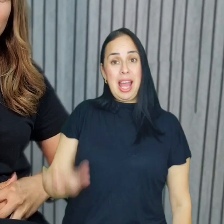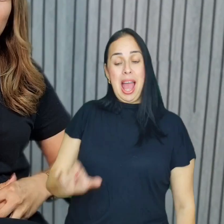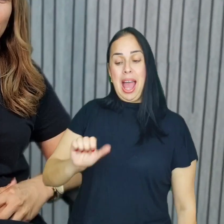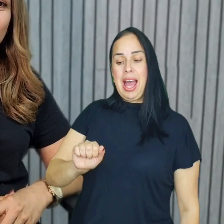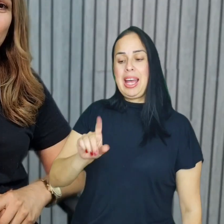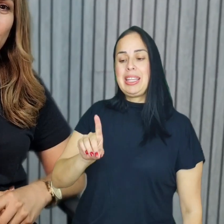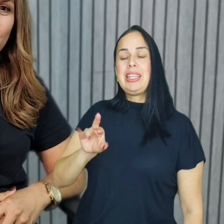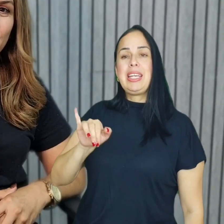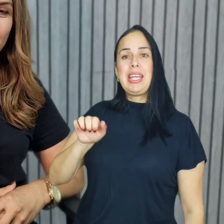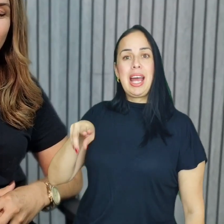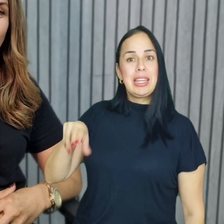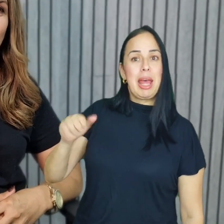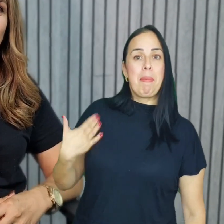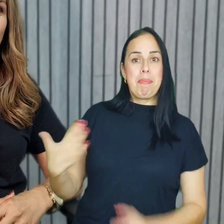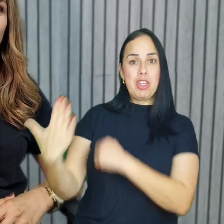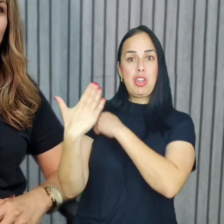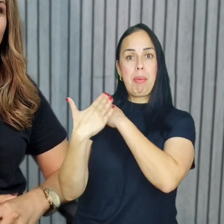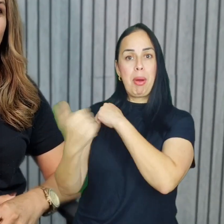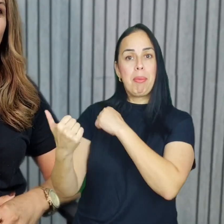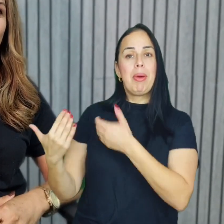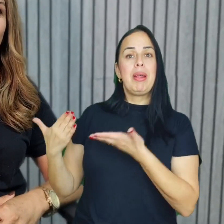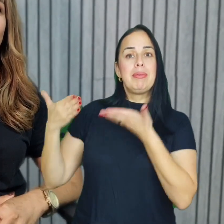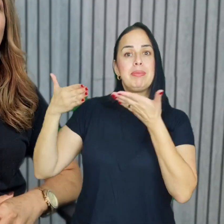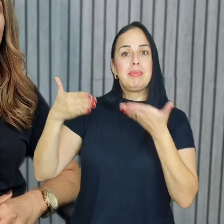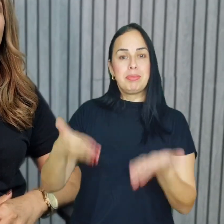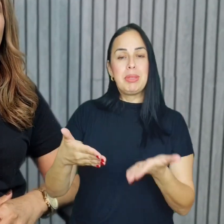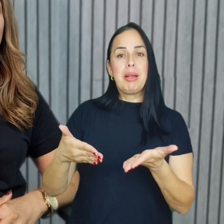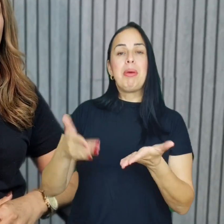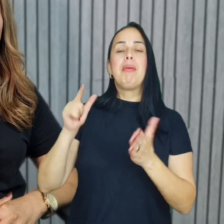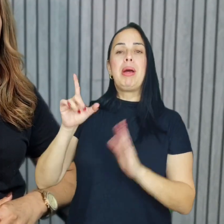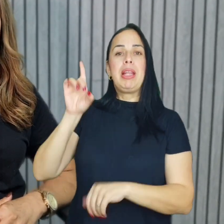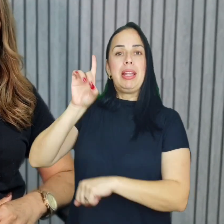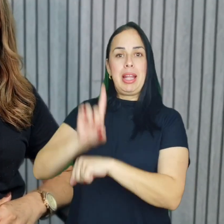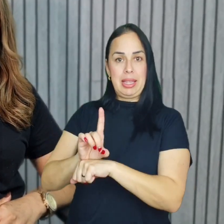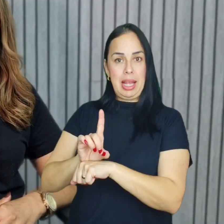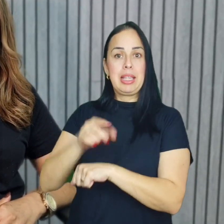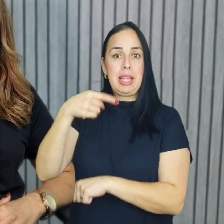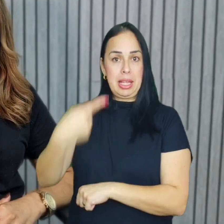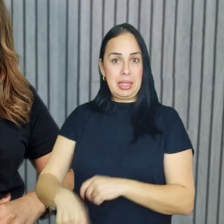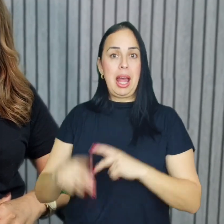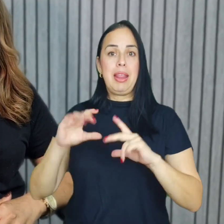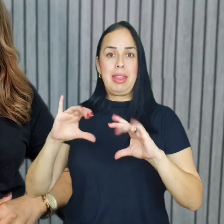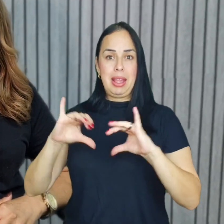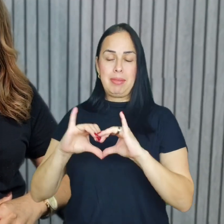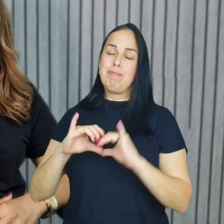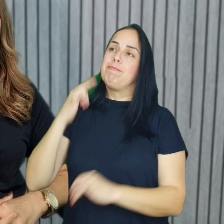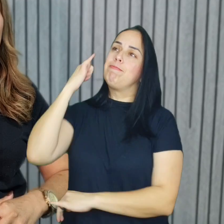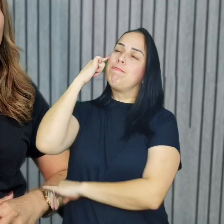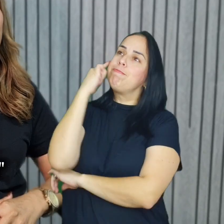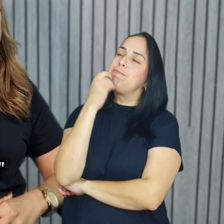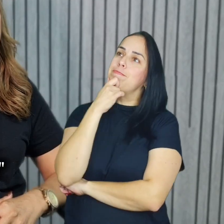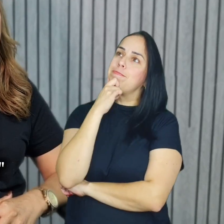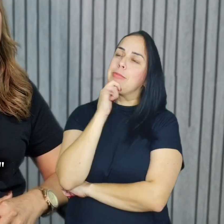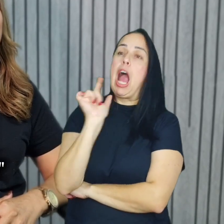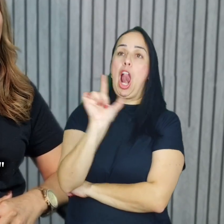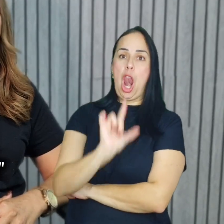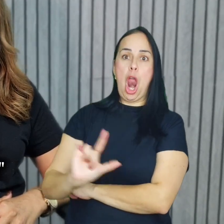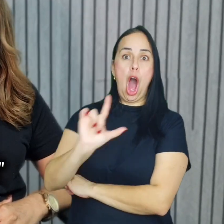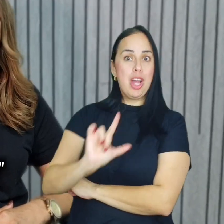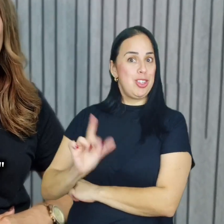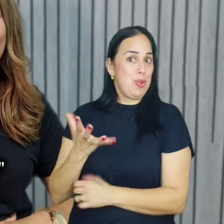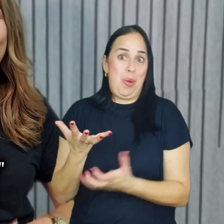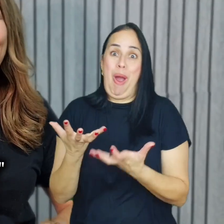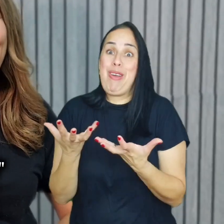a Adriana me fez um convite para participar da diretoria aqui da ASA, eu pensei